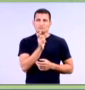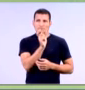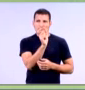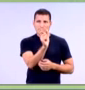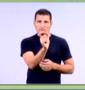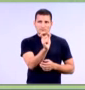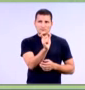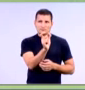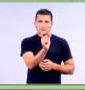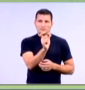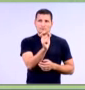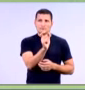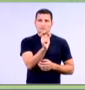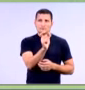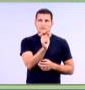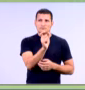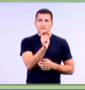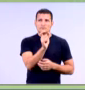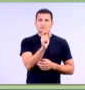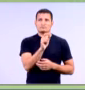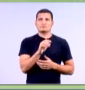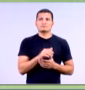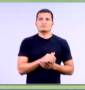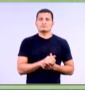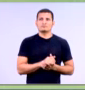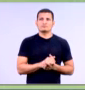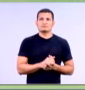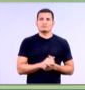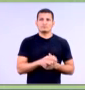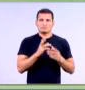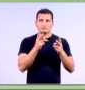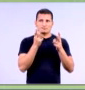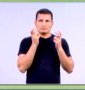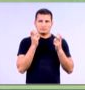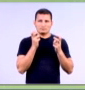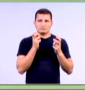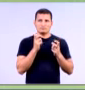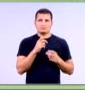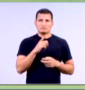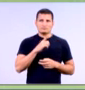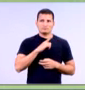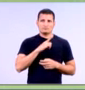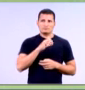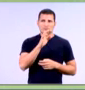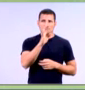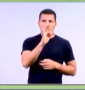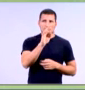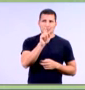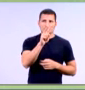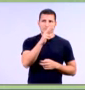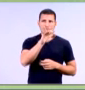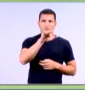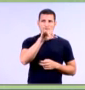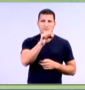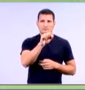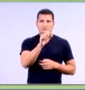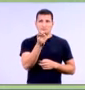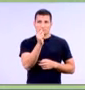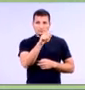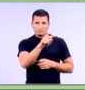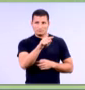classe, o atributo saldo desta classe. Perceba que quando tem um this na frente, ele está relacionando ao